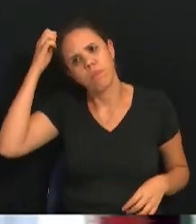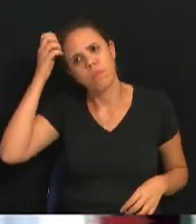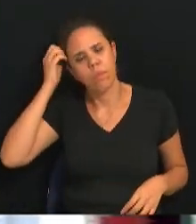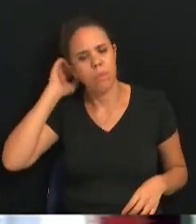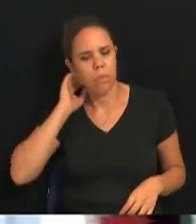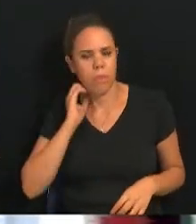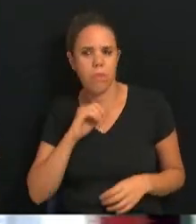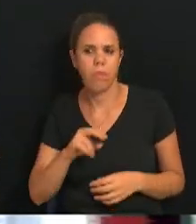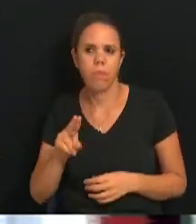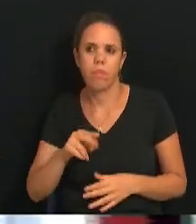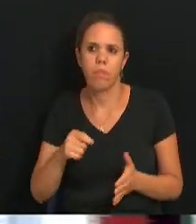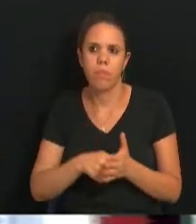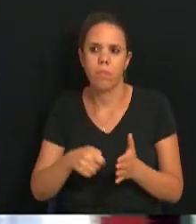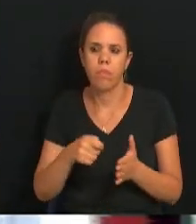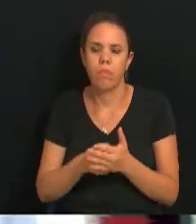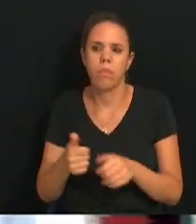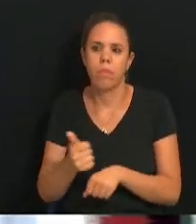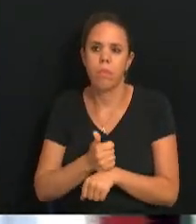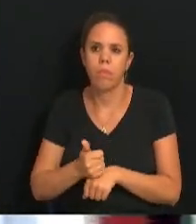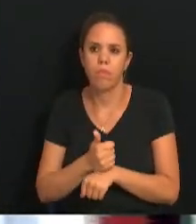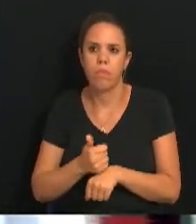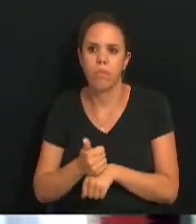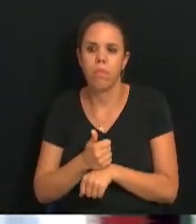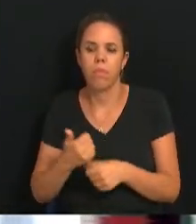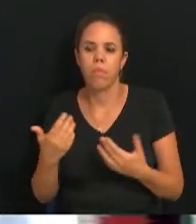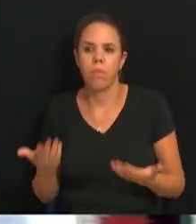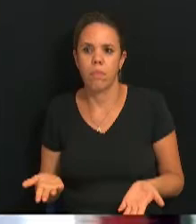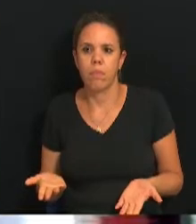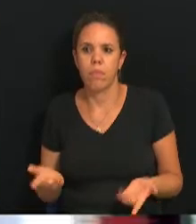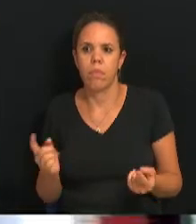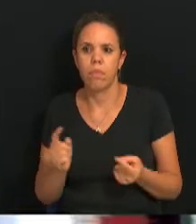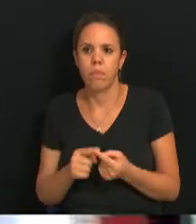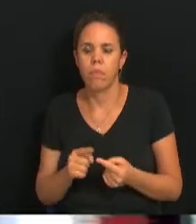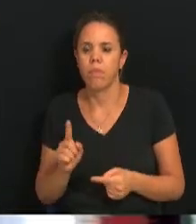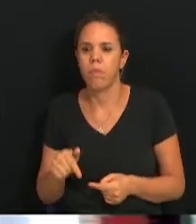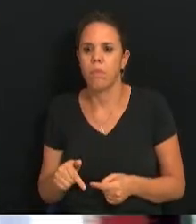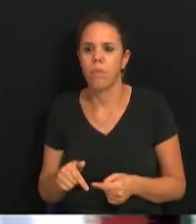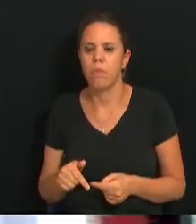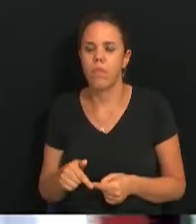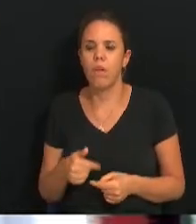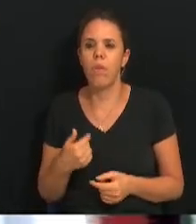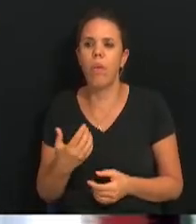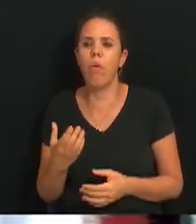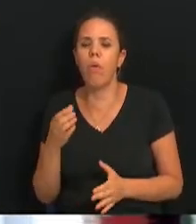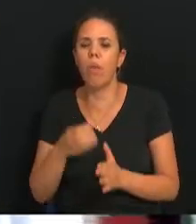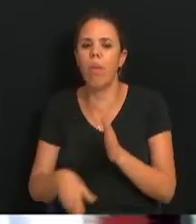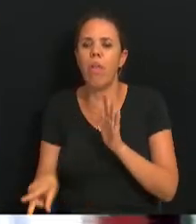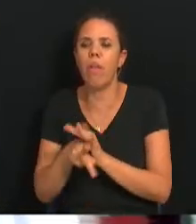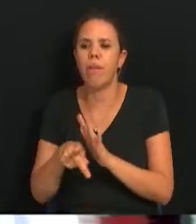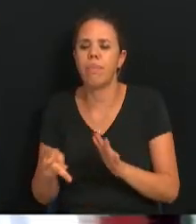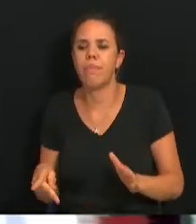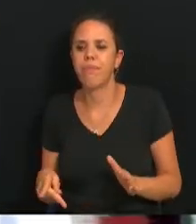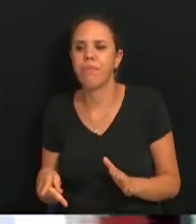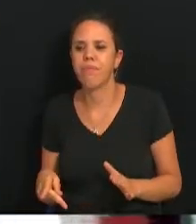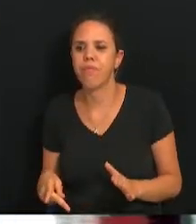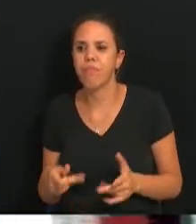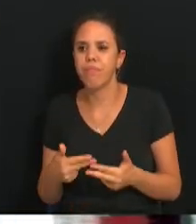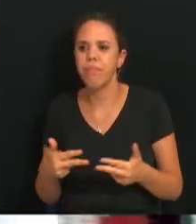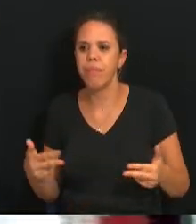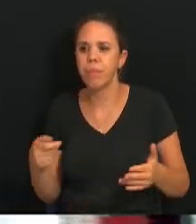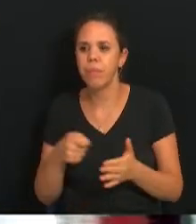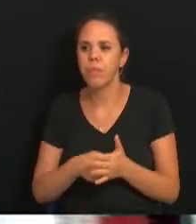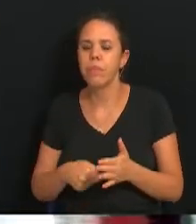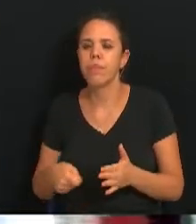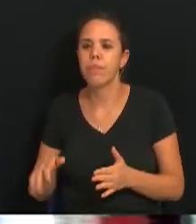através das lutas da carreira do magistério. E é nesse sentido que, inclusive, como um capítulo próprio, parte das demais lutas sociais,